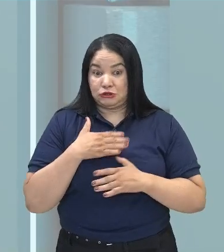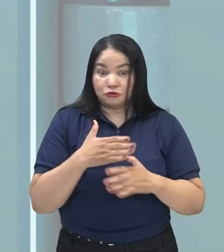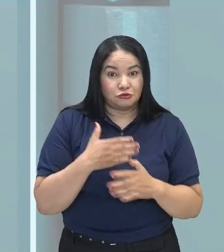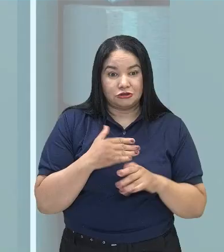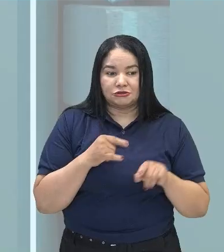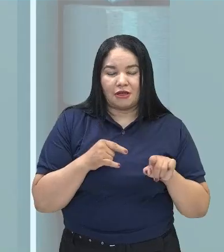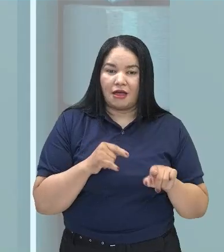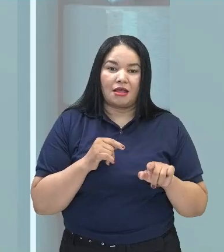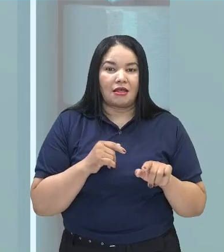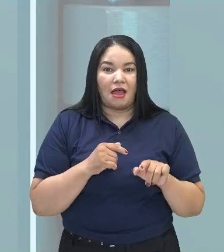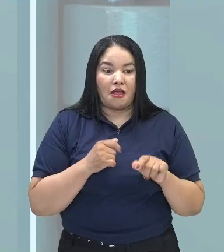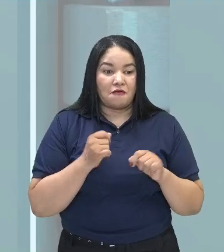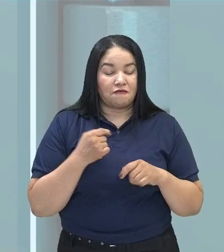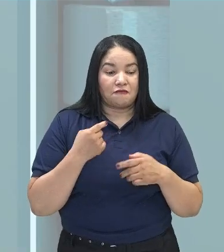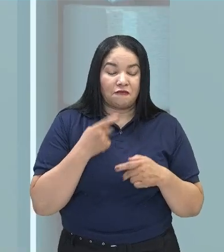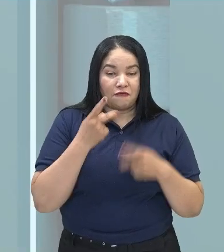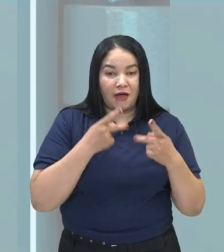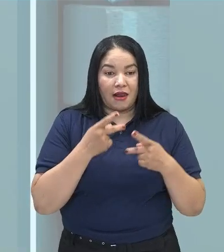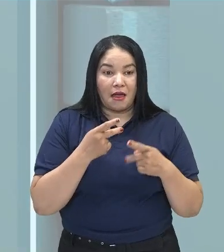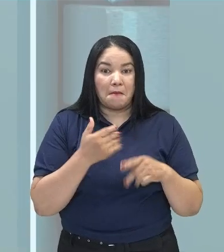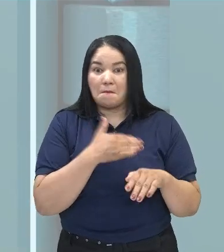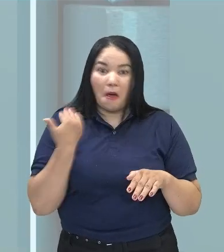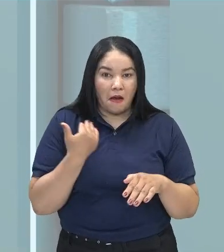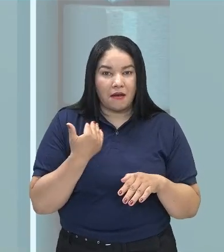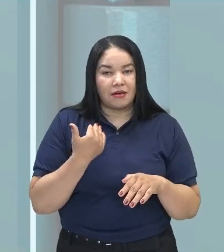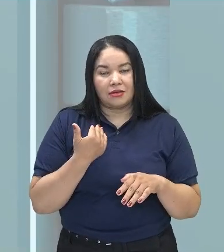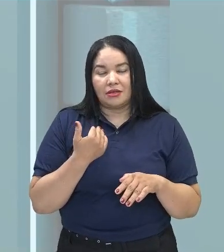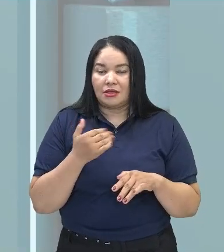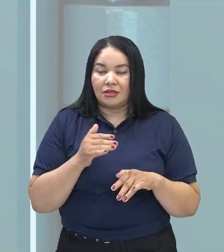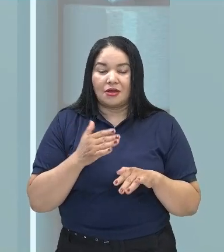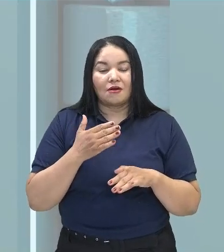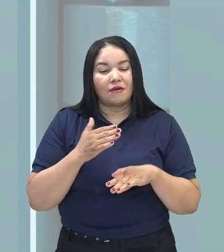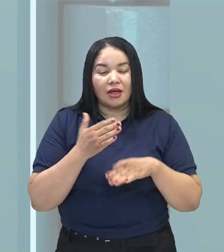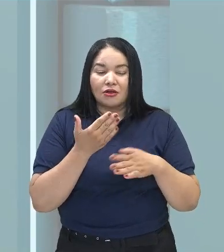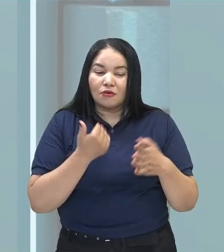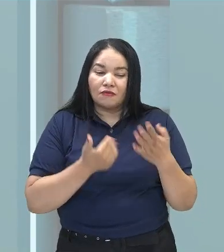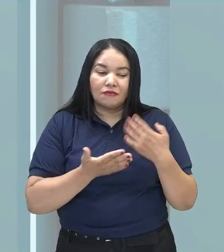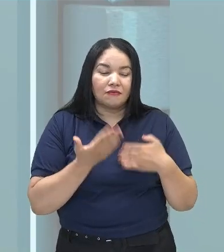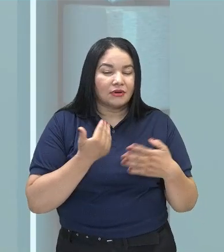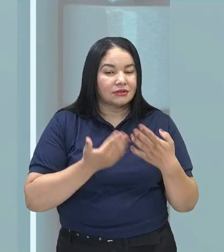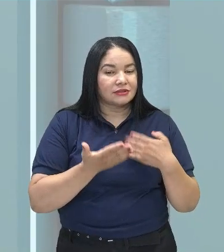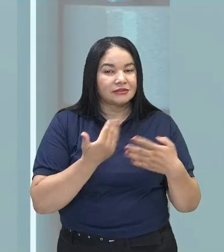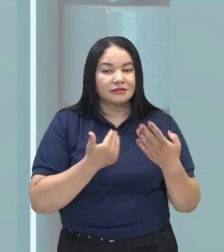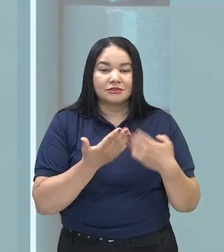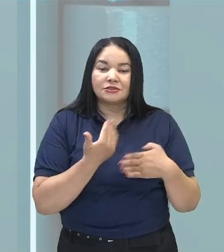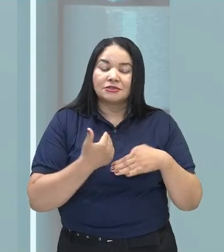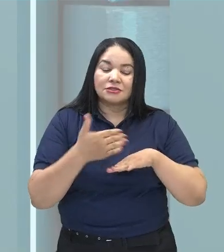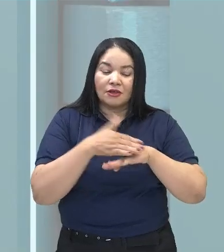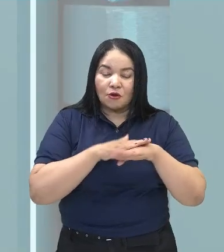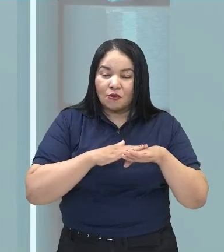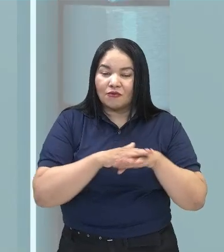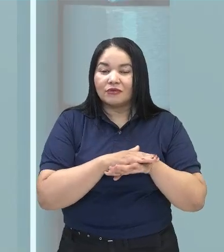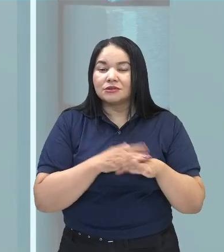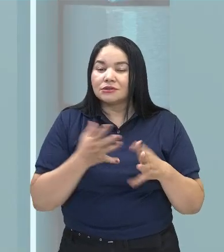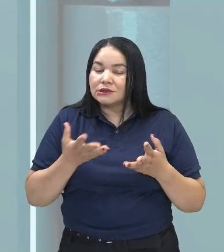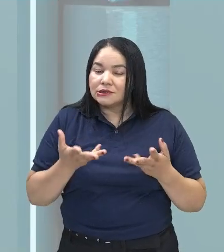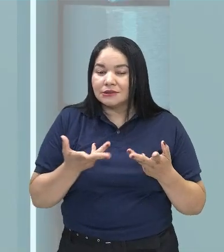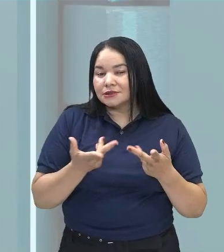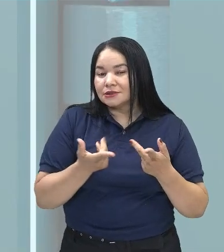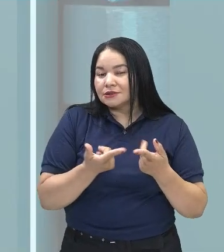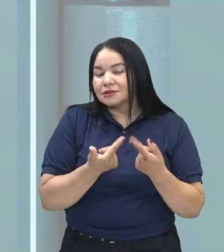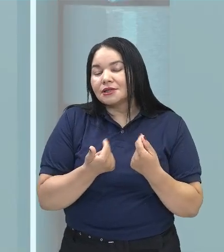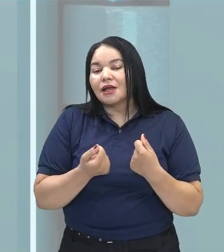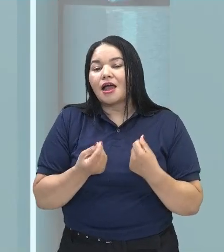morreu. Aí, para começar, para a pessoa se acostumar, a gente vai utilizar um eufemismo. O que é que eu posso